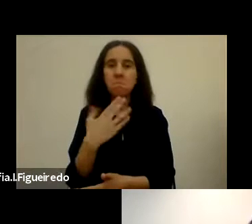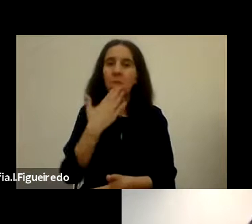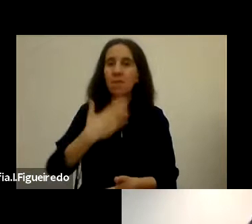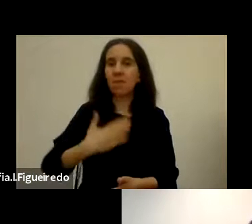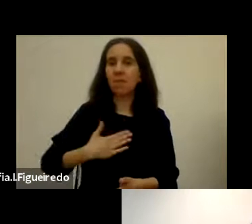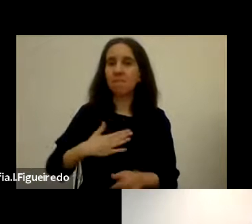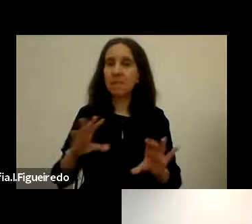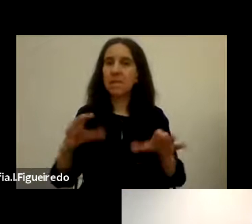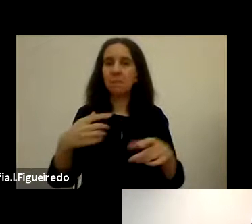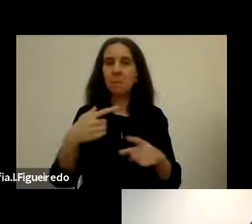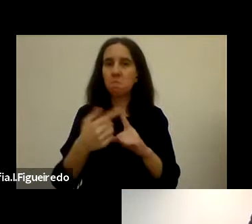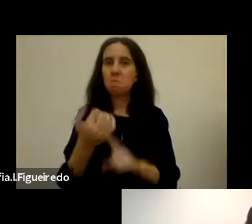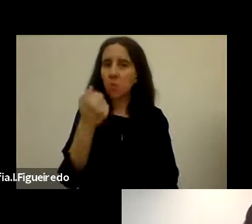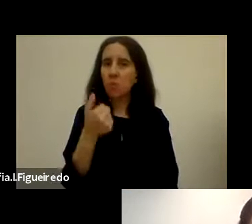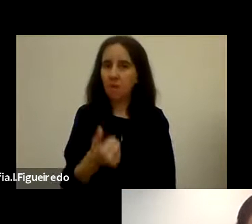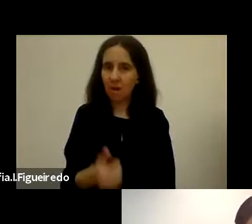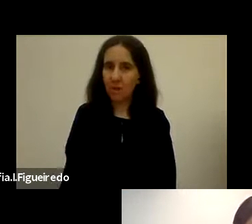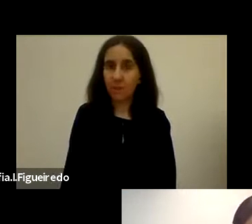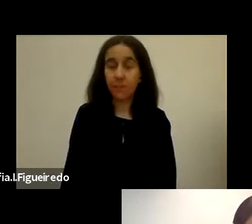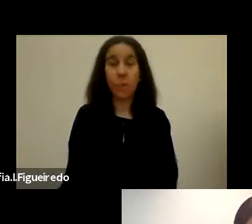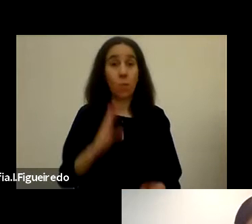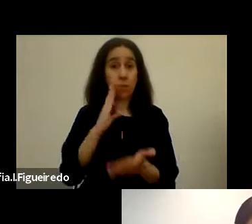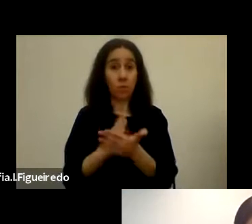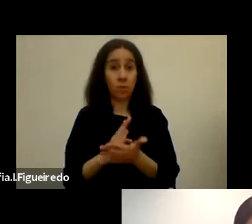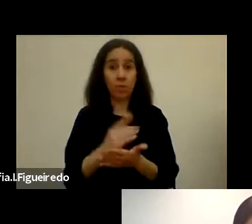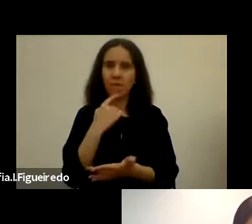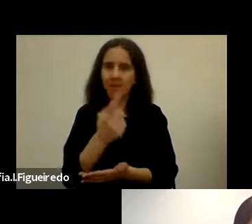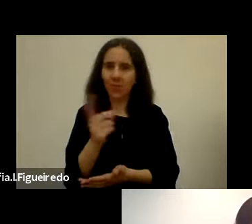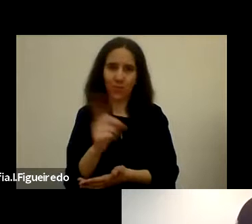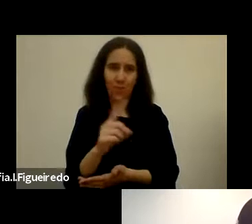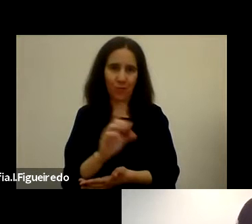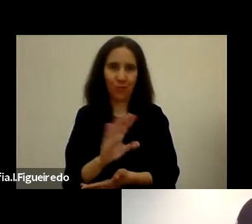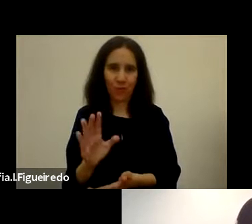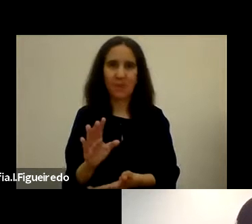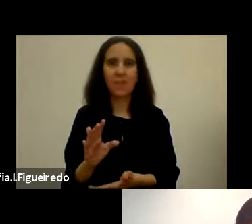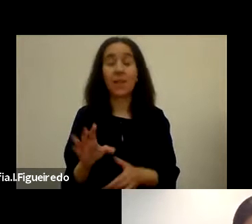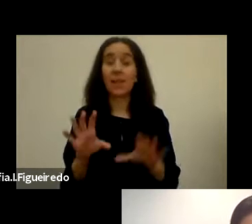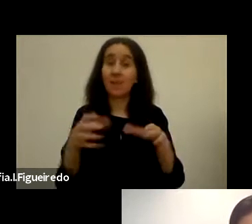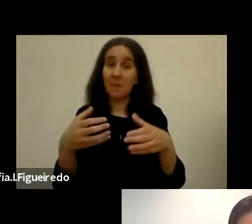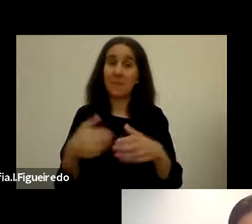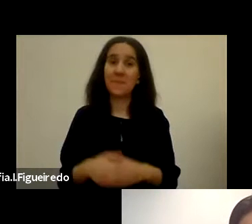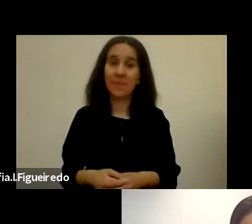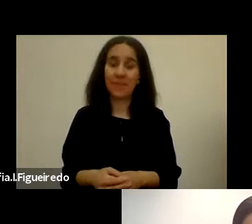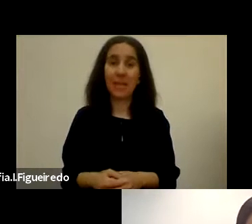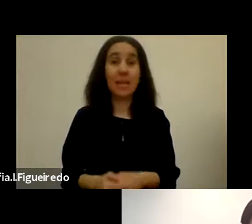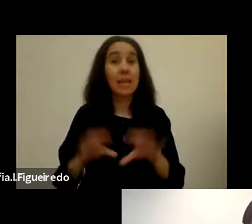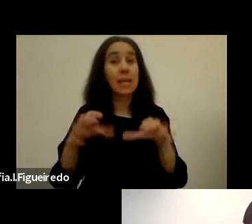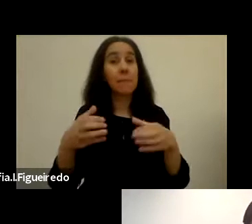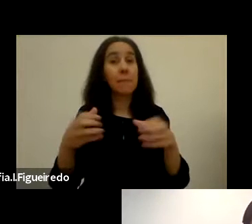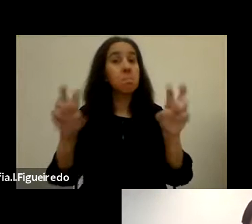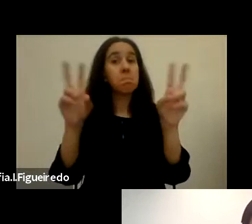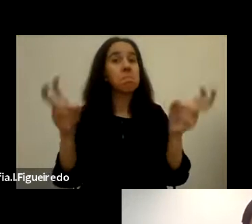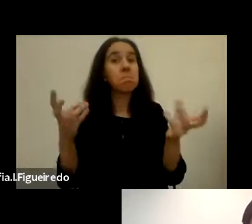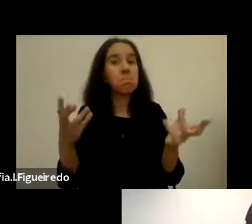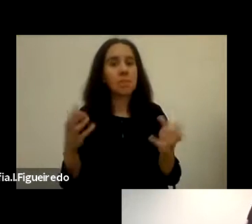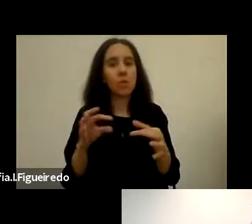equipa que será bem-sucedida. Por último, como já referi várias vezes, é a equipa. E a equipa entenda-se como uma